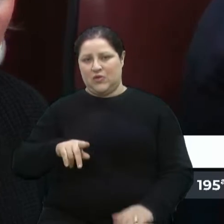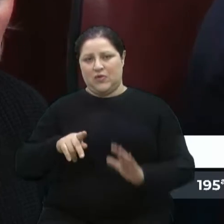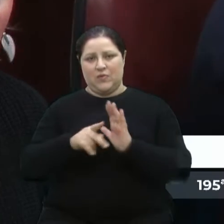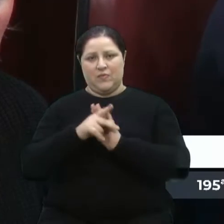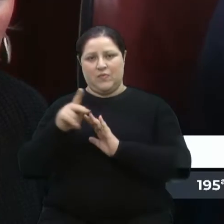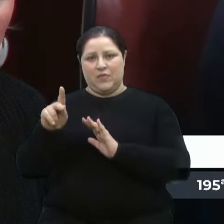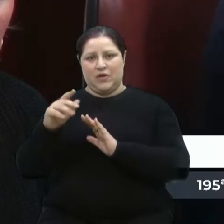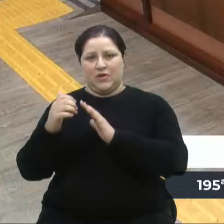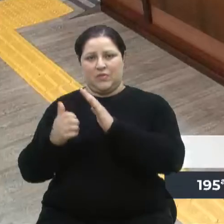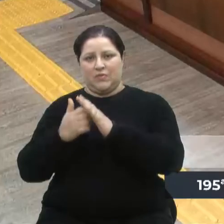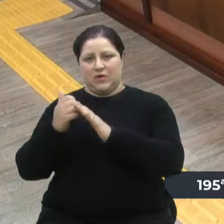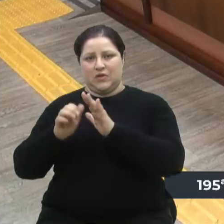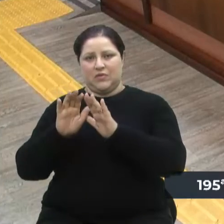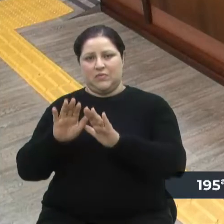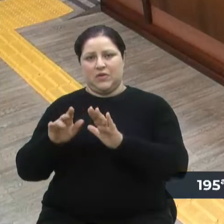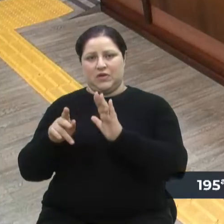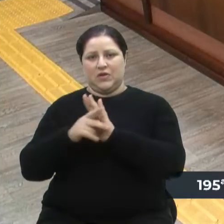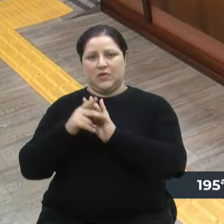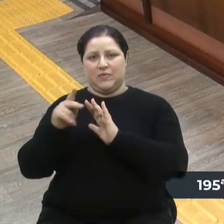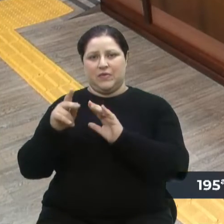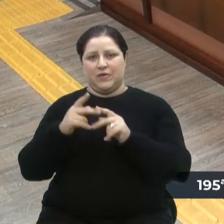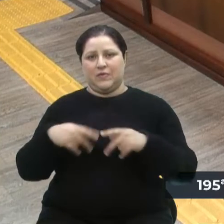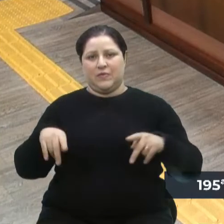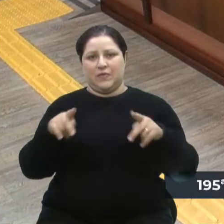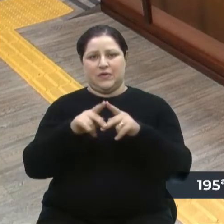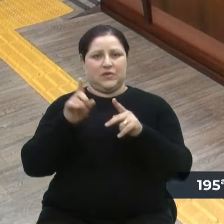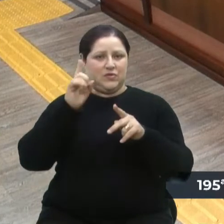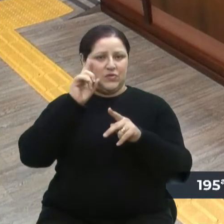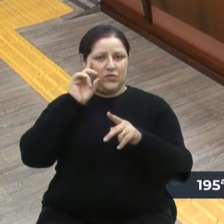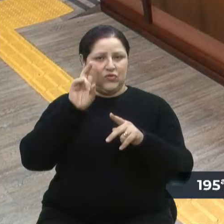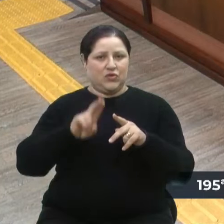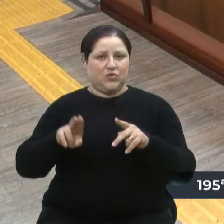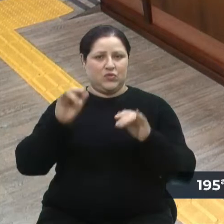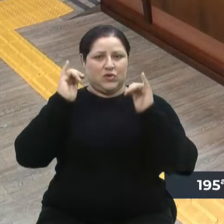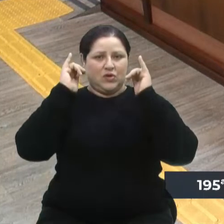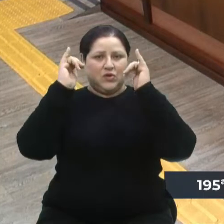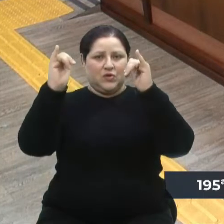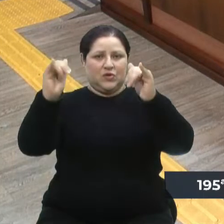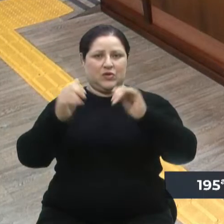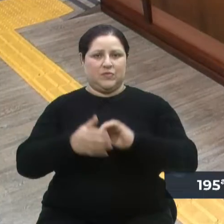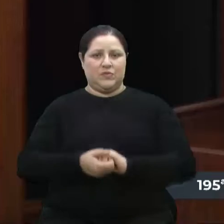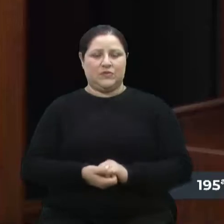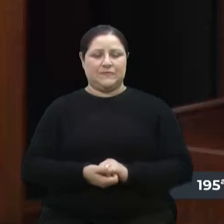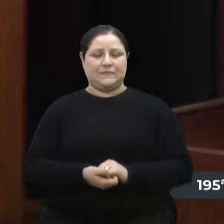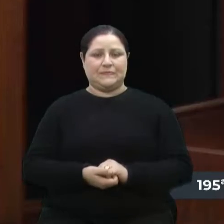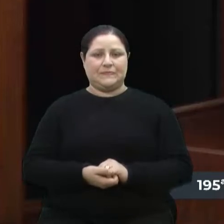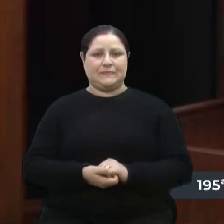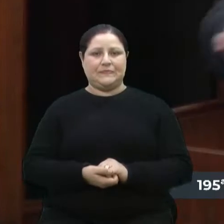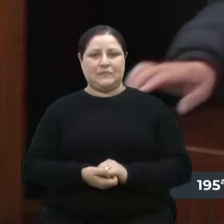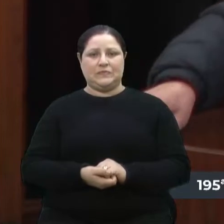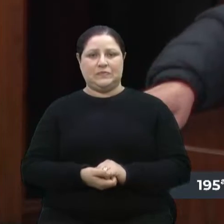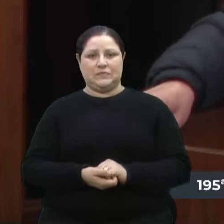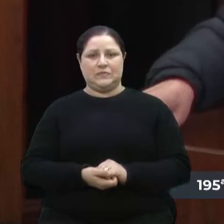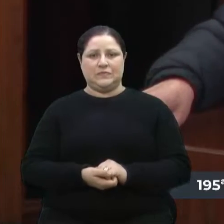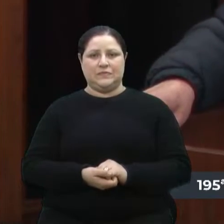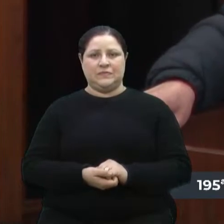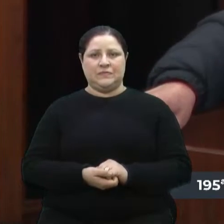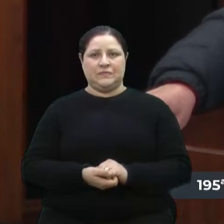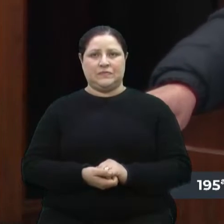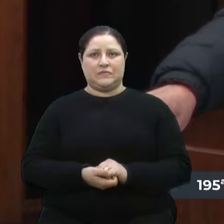da administração. Obrigado, vereador Luiz. Obrigado pelas partes. Já concedo o vereador Marcon. Só